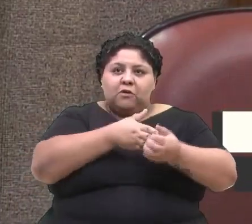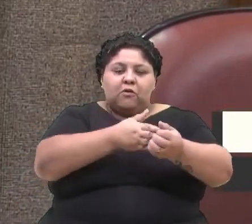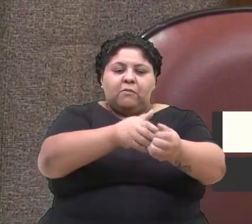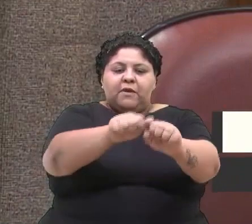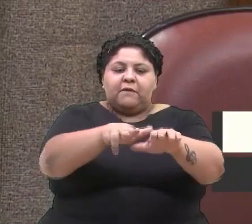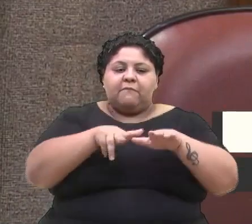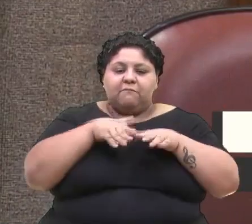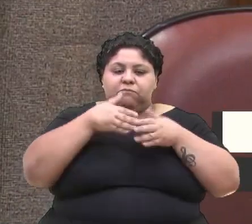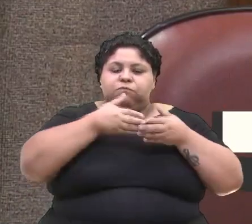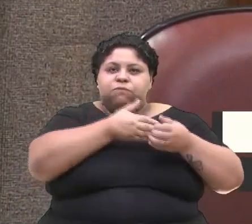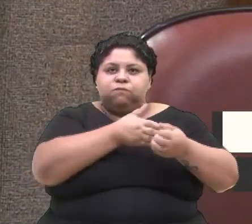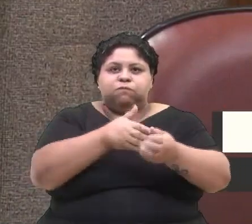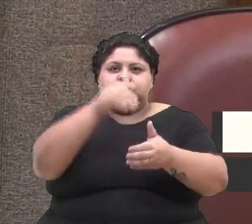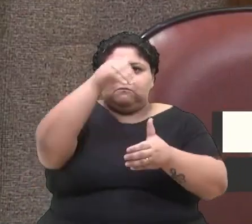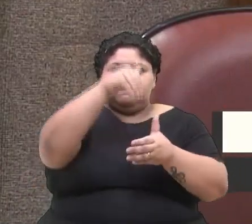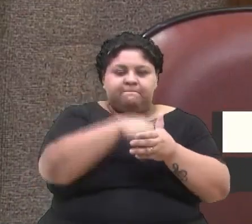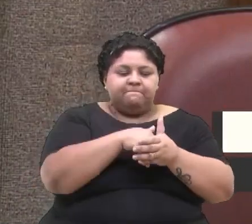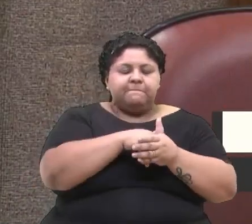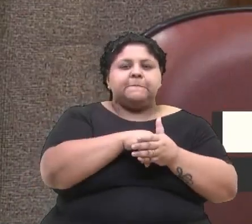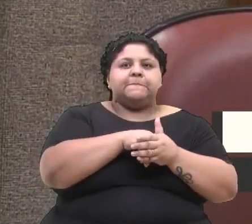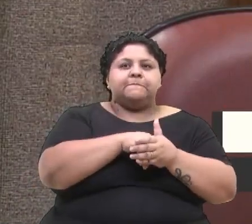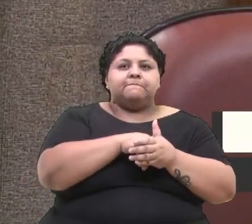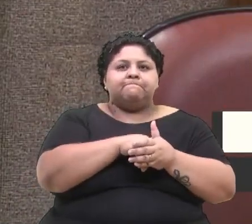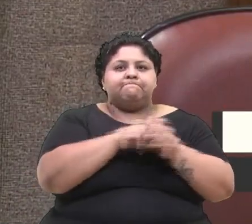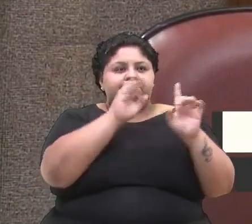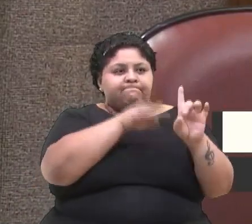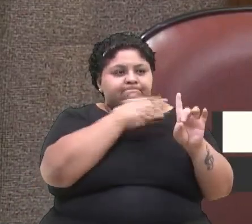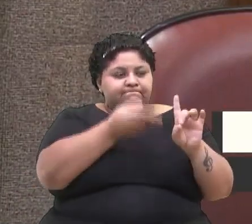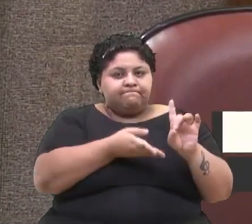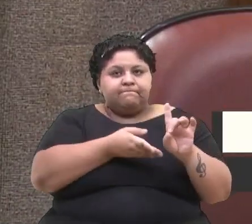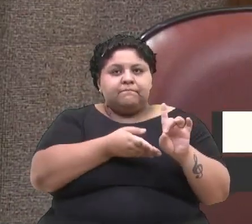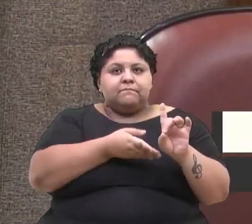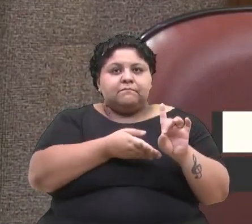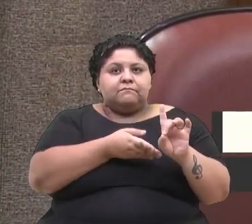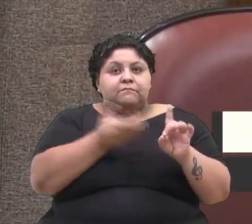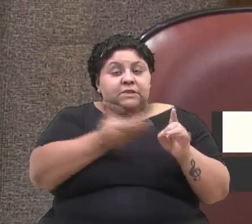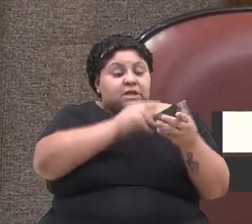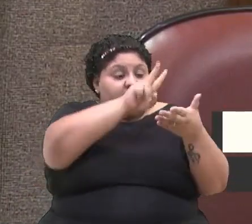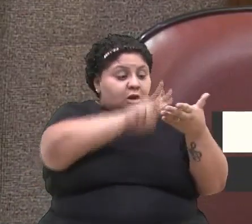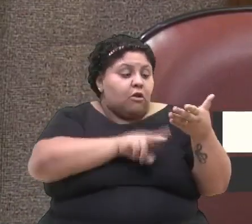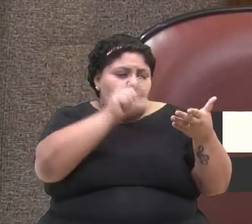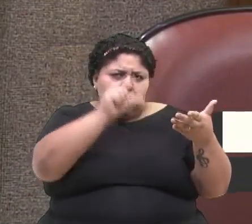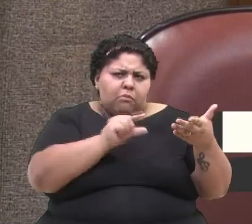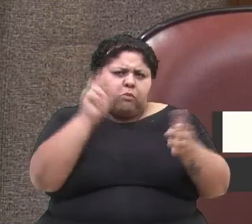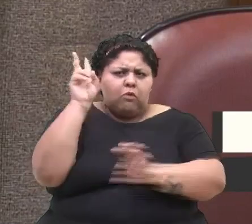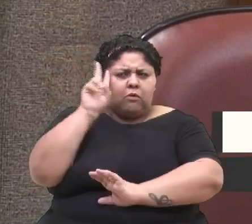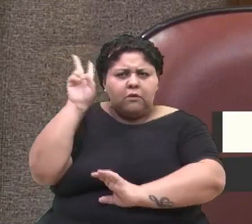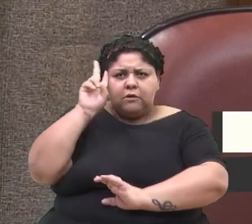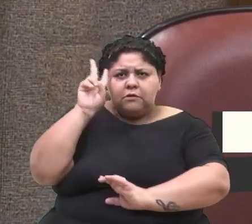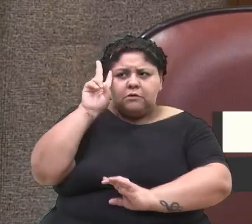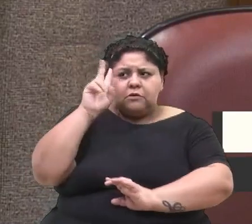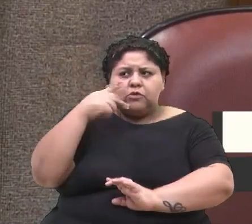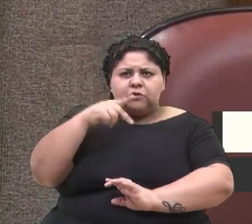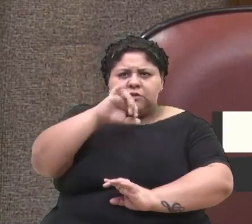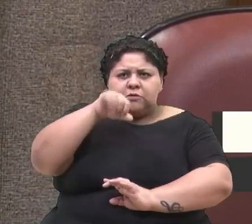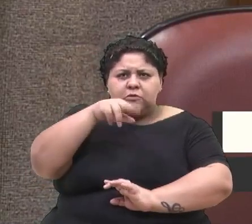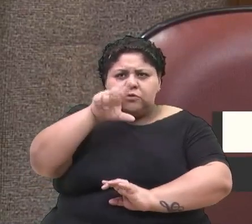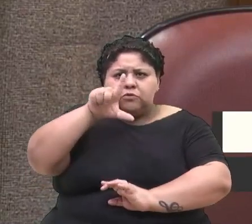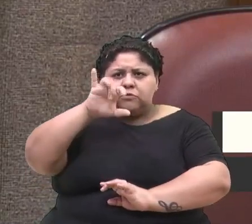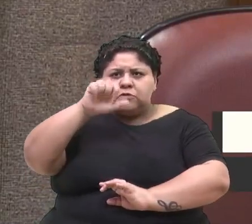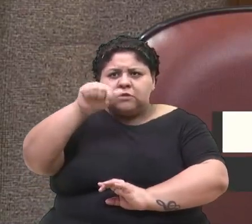acompanhar a votação dessa dessa homenagem faço questão de ler um pouco do histórico do seu Júlio para que a gente